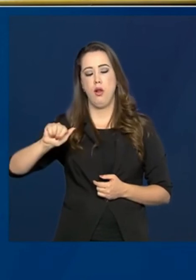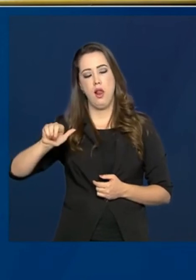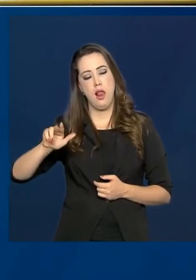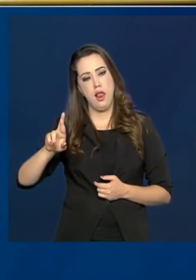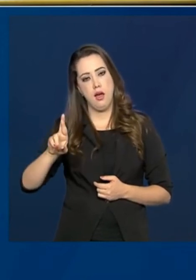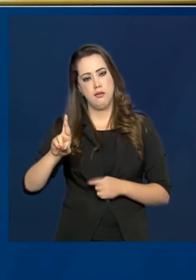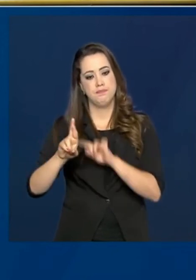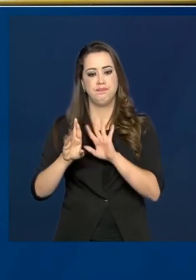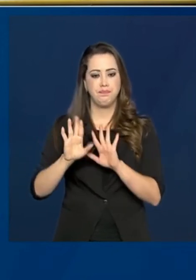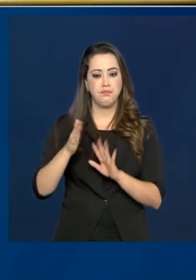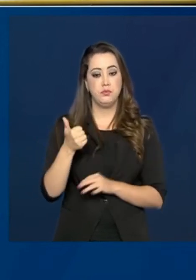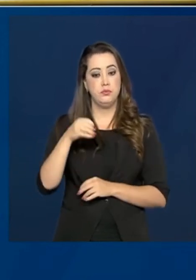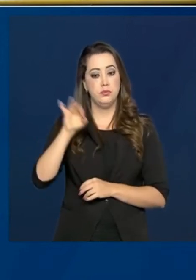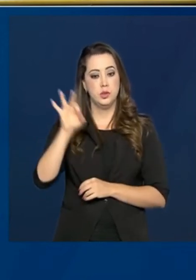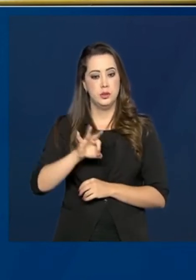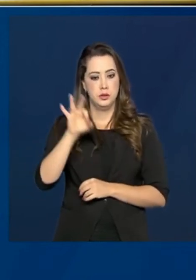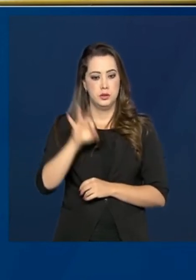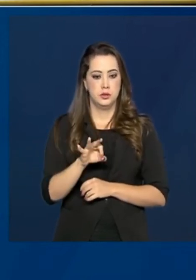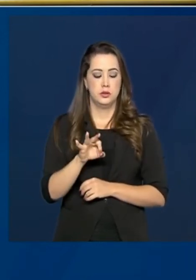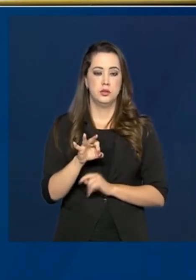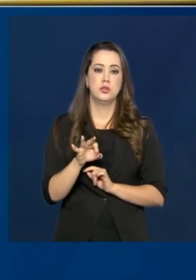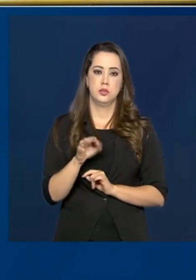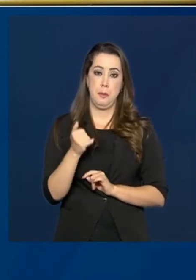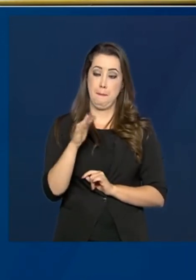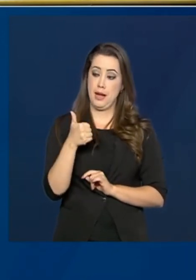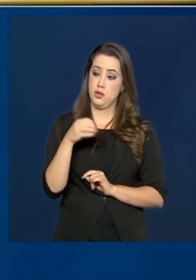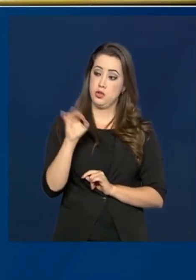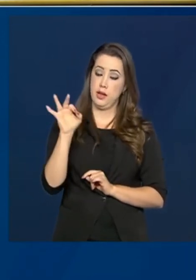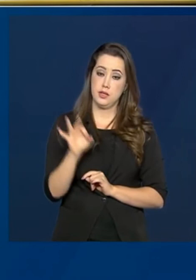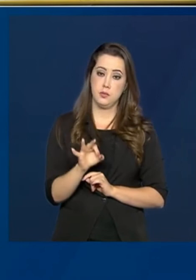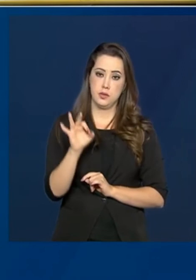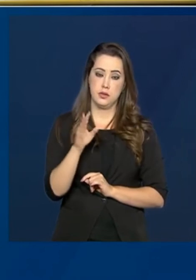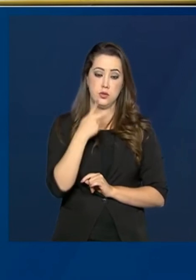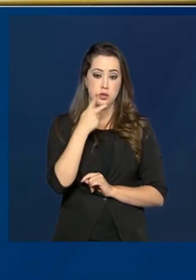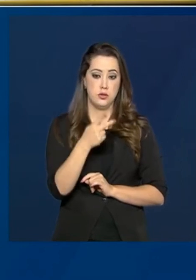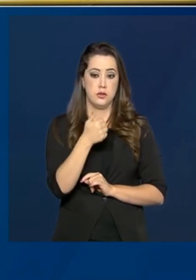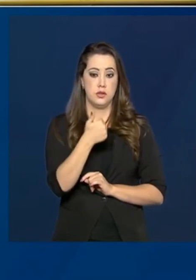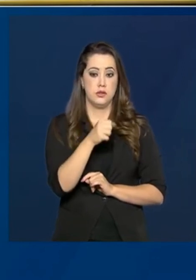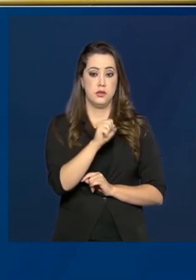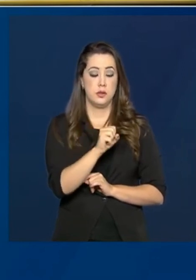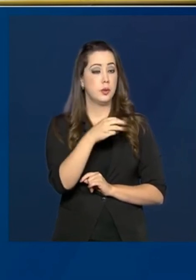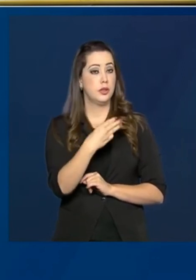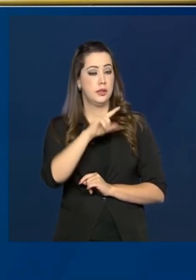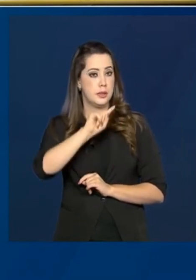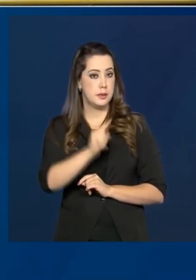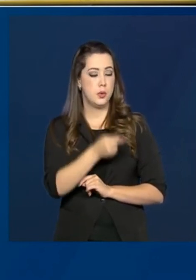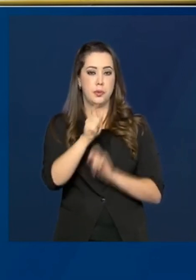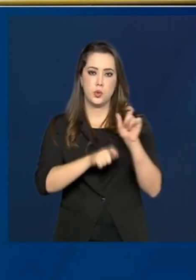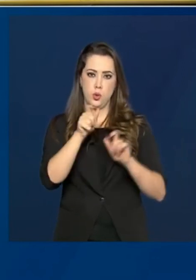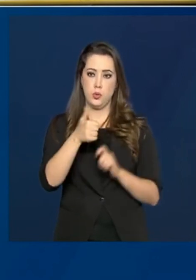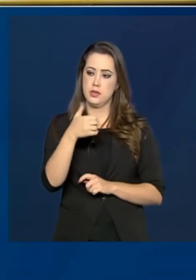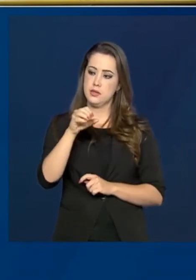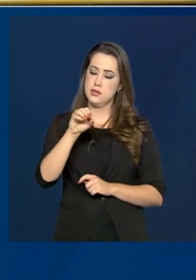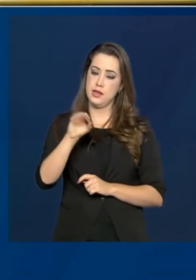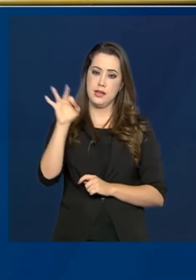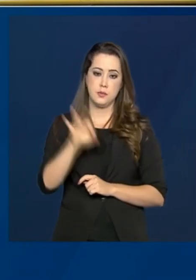amostra, pouco mais de 10%, mas isso é significante quando a gente tem 183 mil pessoas participando, indicou